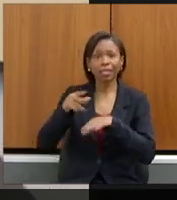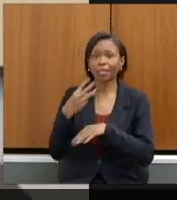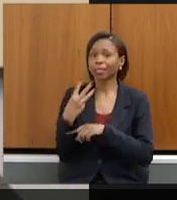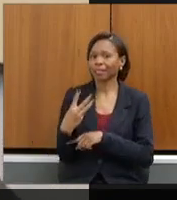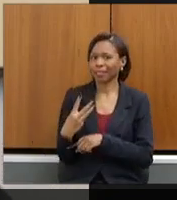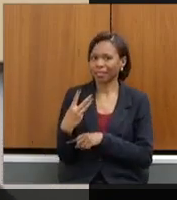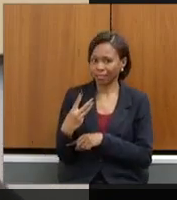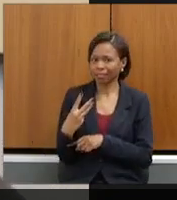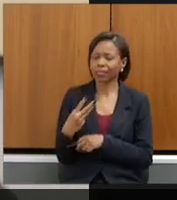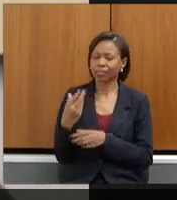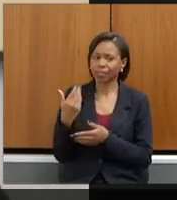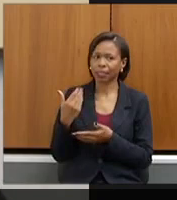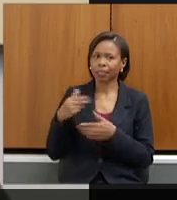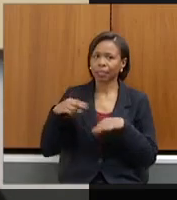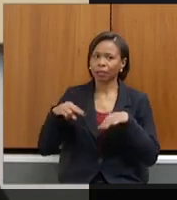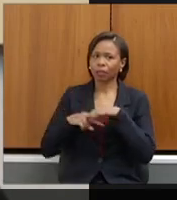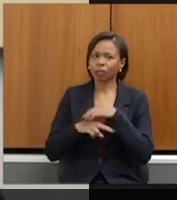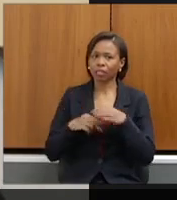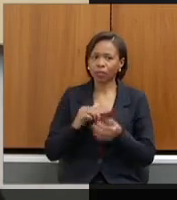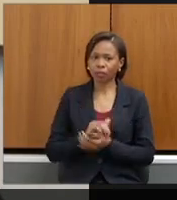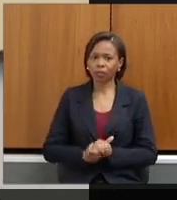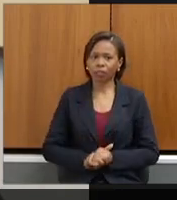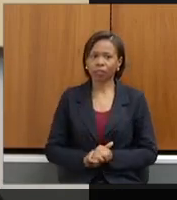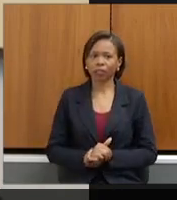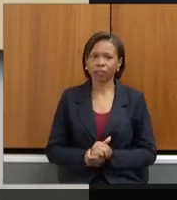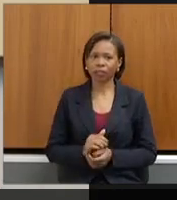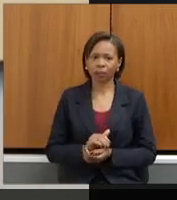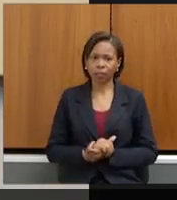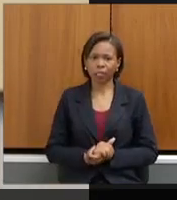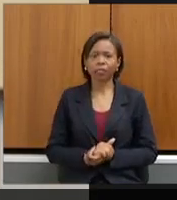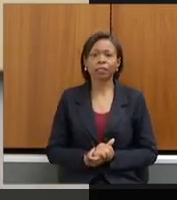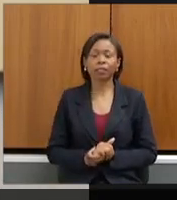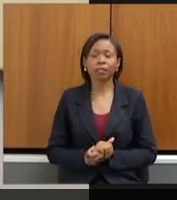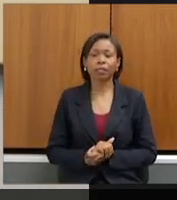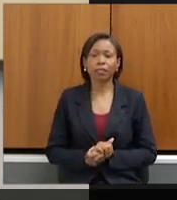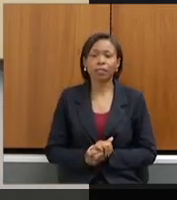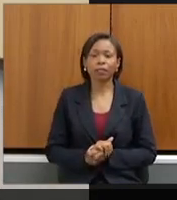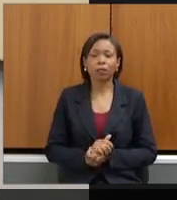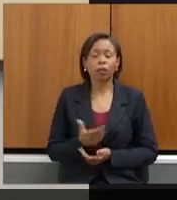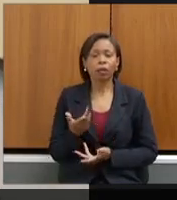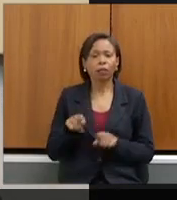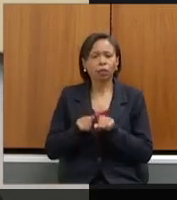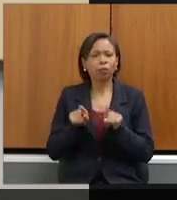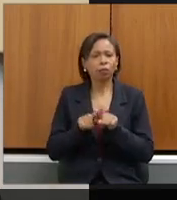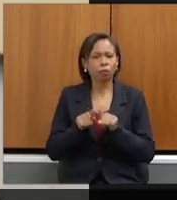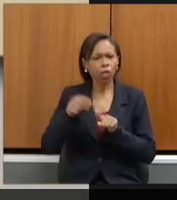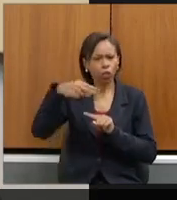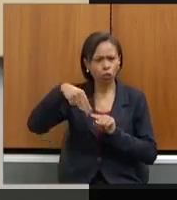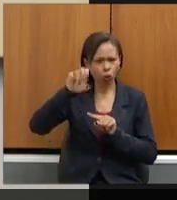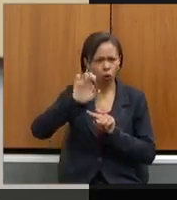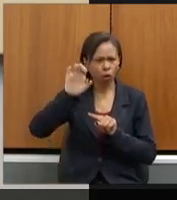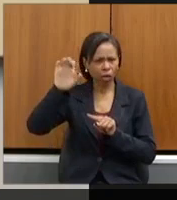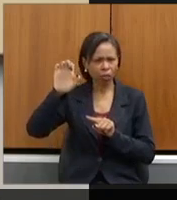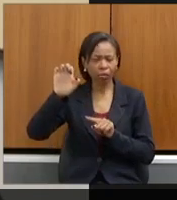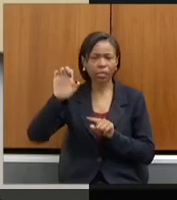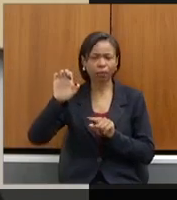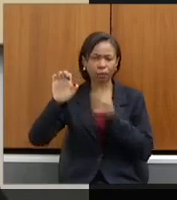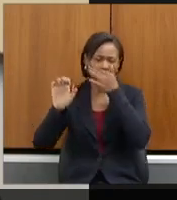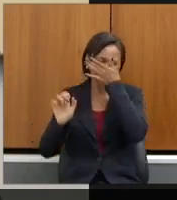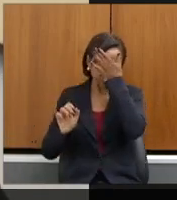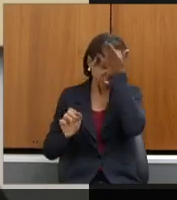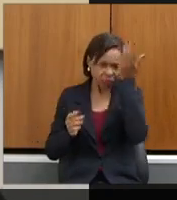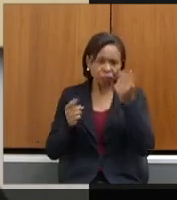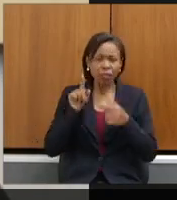Além disso eu vi os deputados falando a respeito do noroeste de Minas que tá tudo concentrado em Uraí